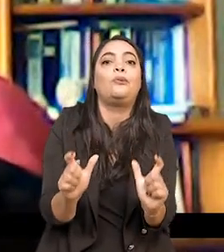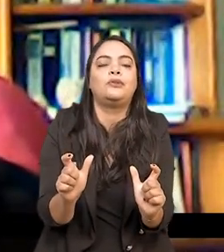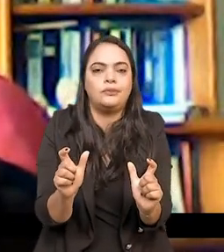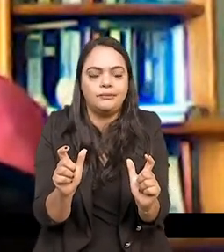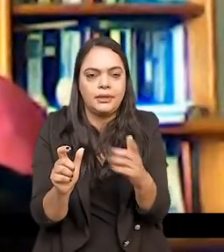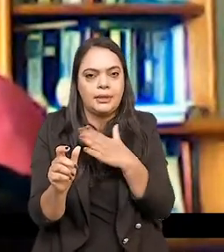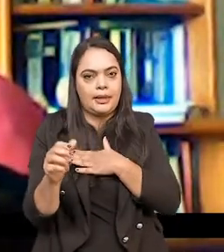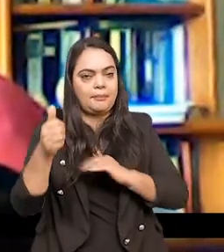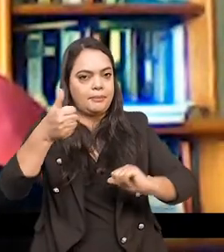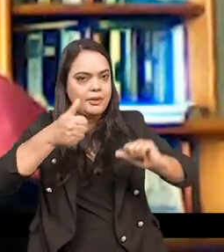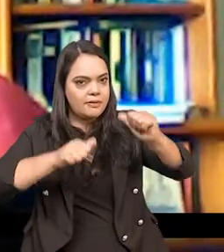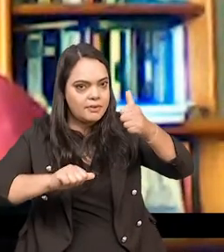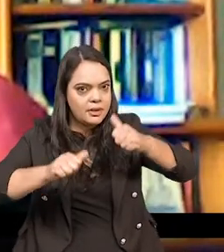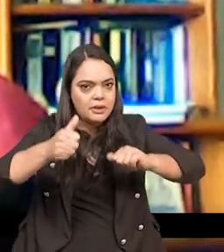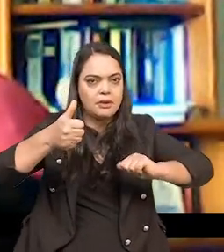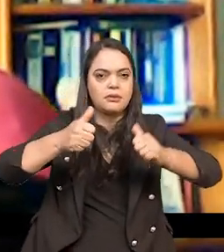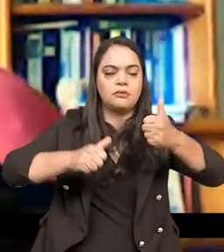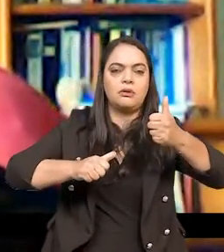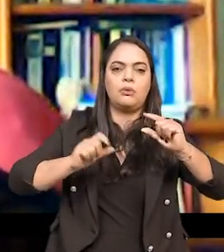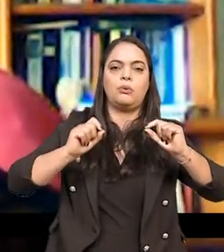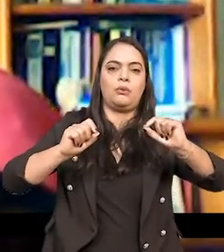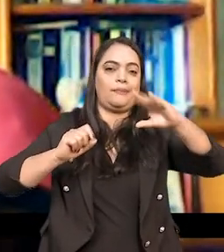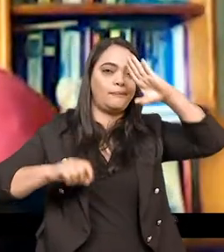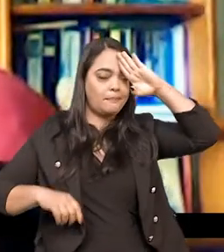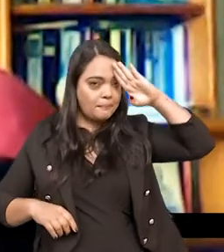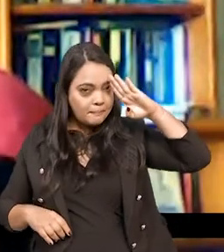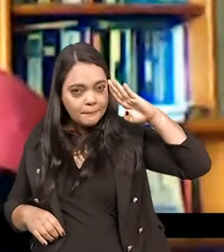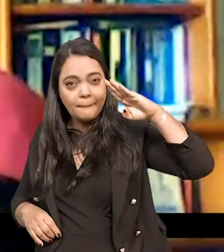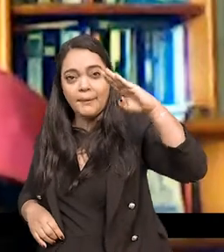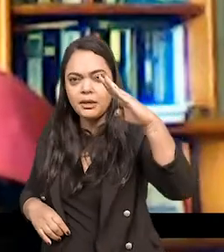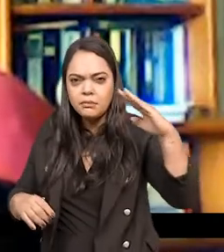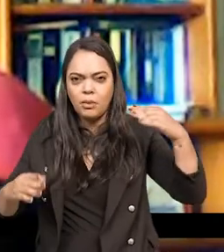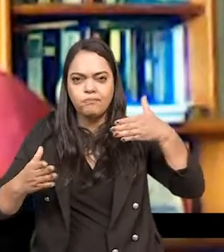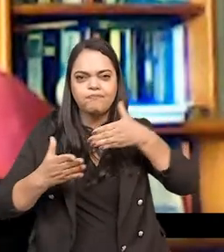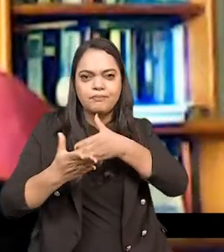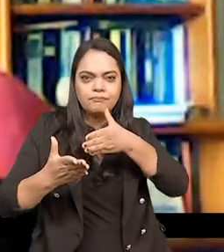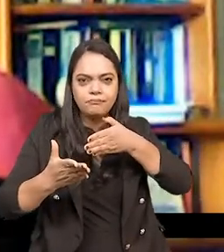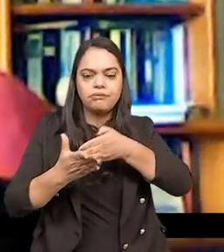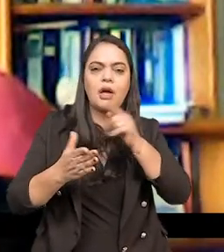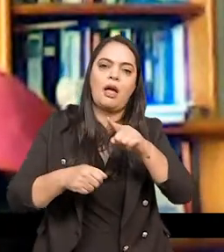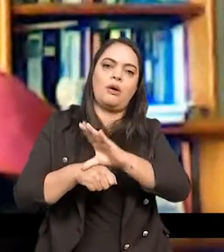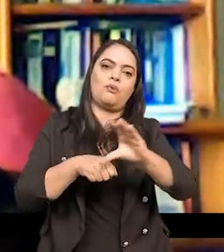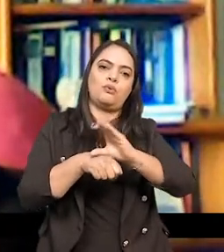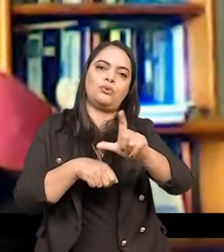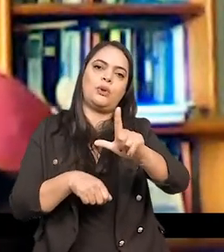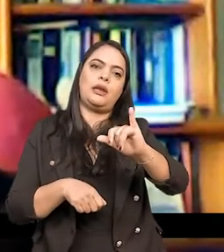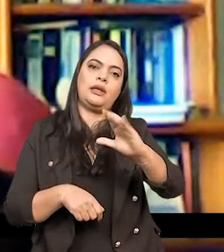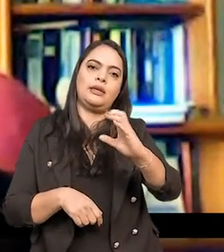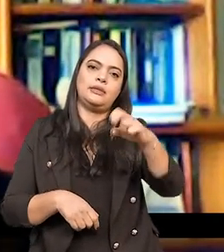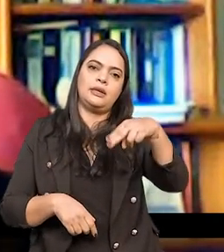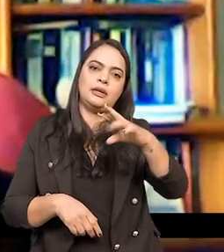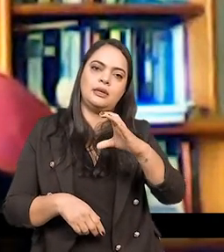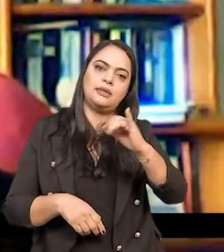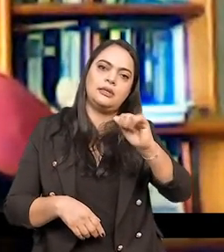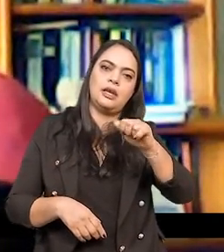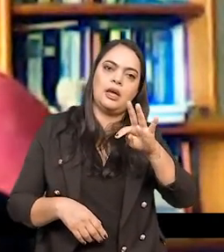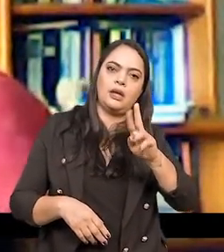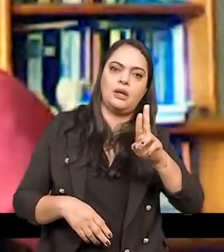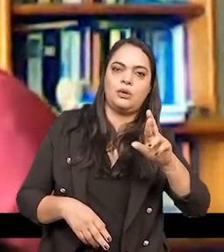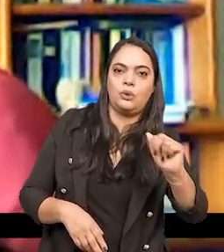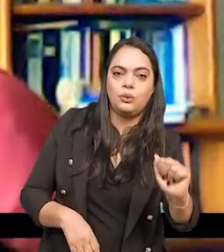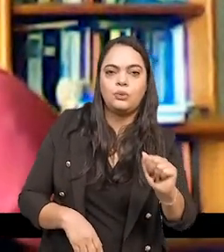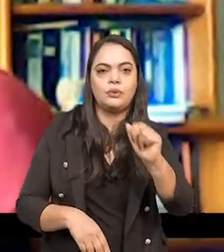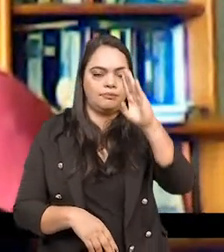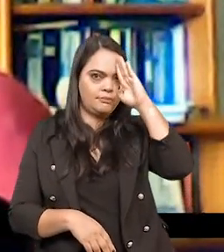Na minha avaliação, os principais entraves se dão nos cursos de licenciatura, no curso